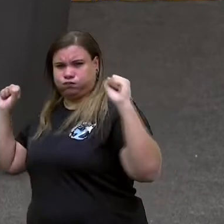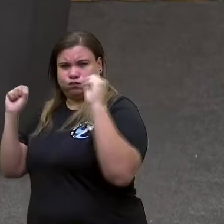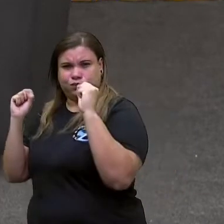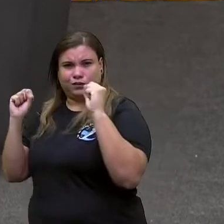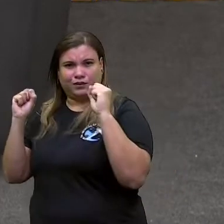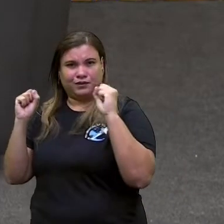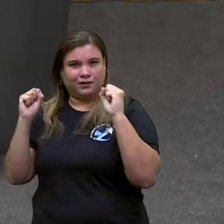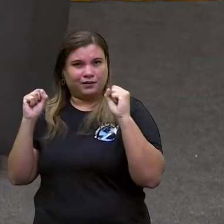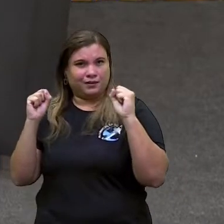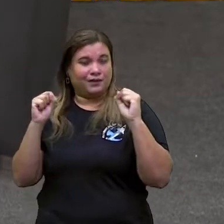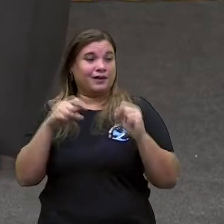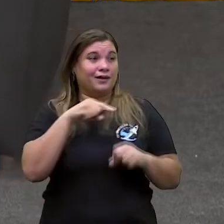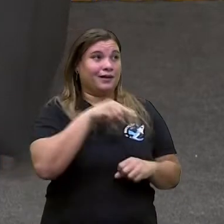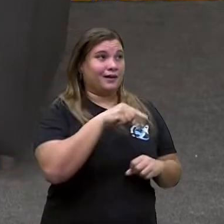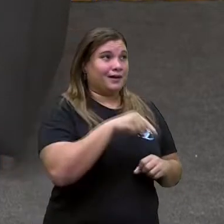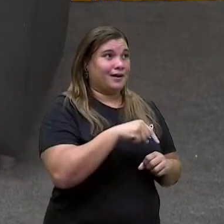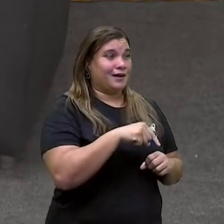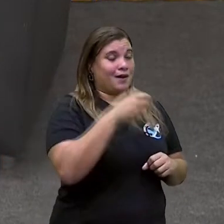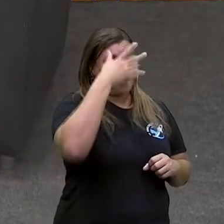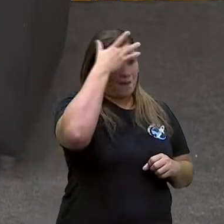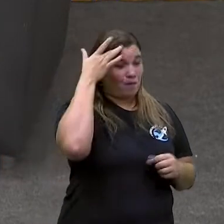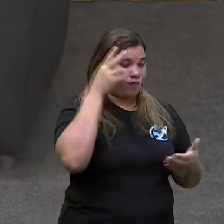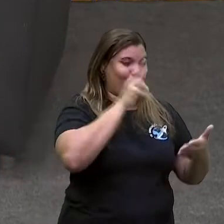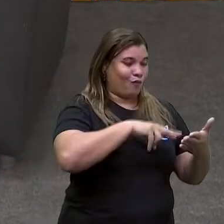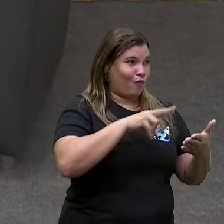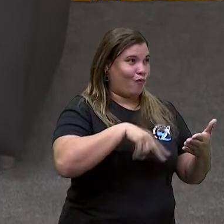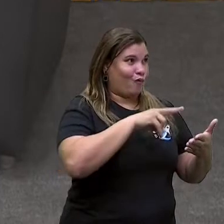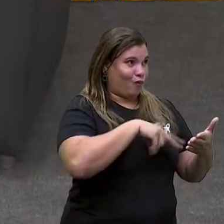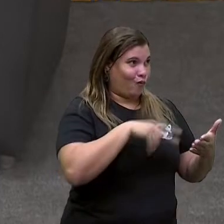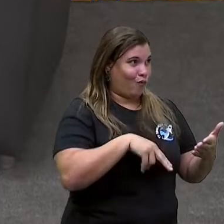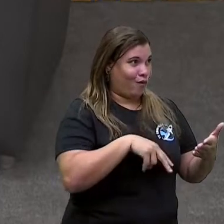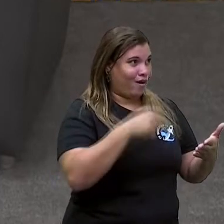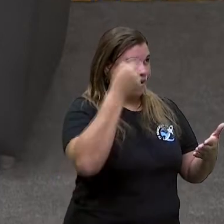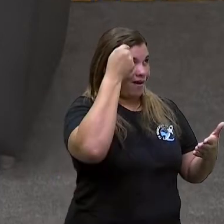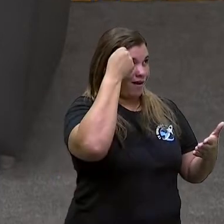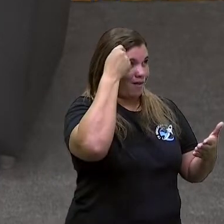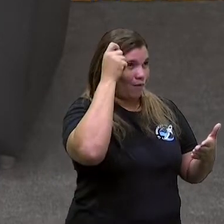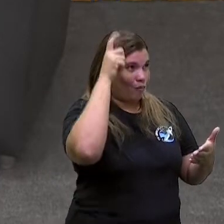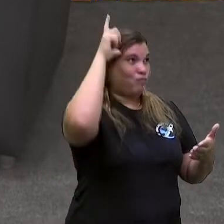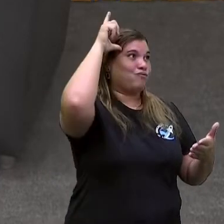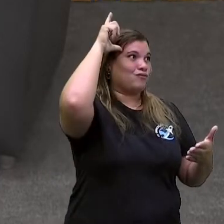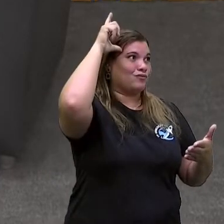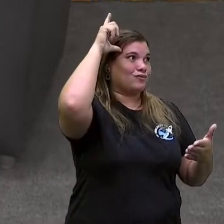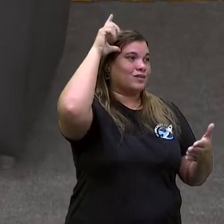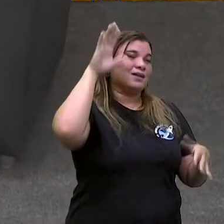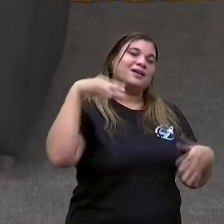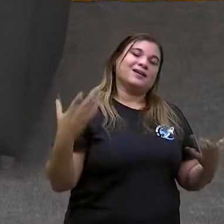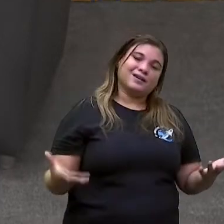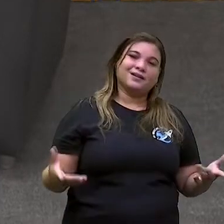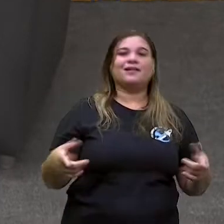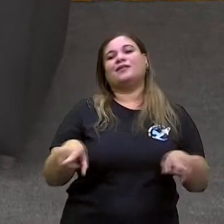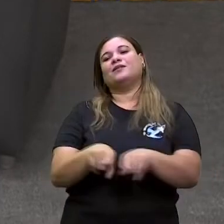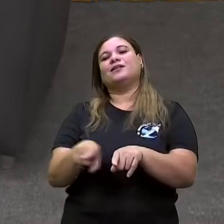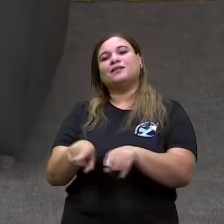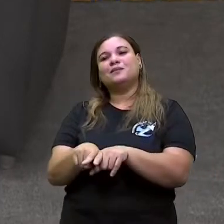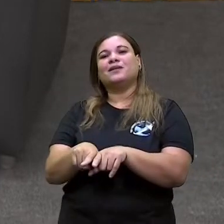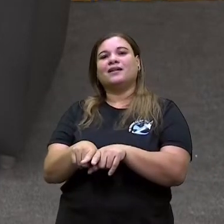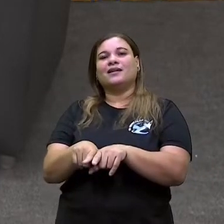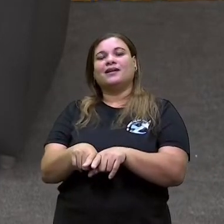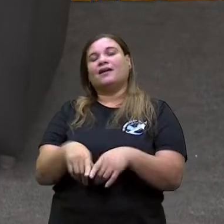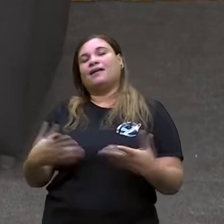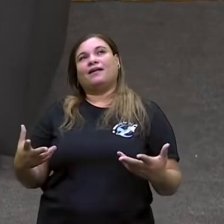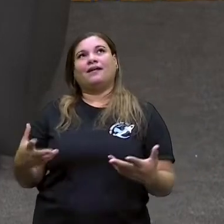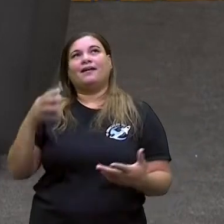de pessoas que caminham 40, 50 minutos por dia, fazem exercícios físicos regulares, né, moderados, as